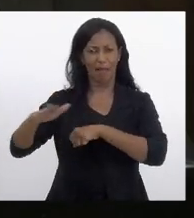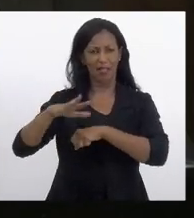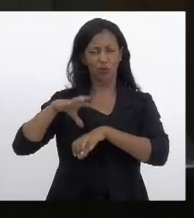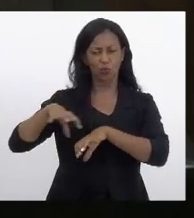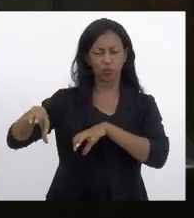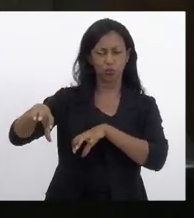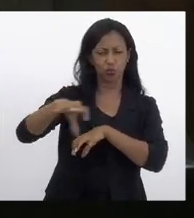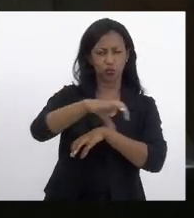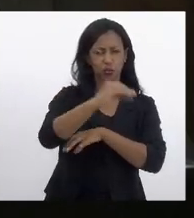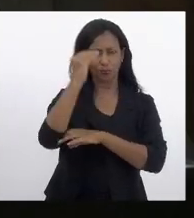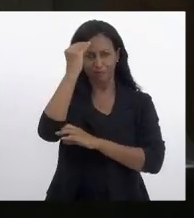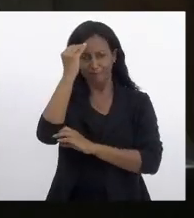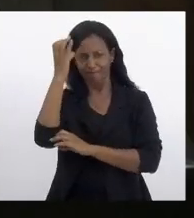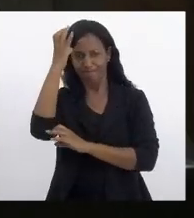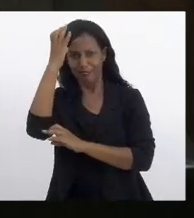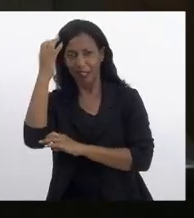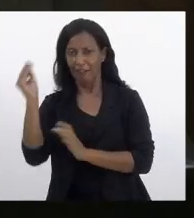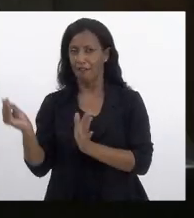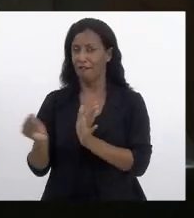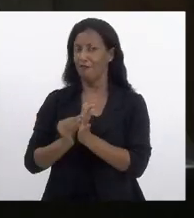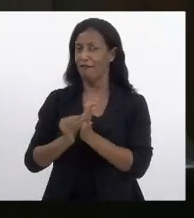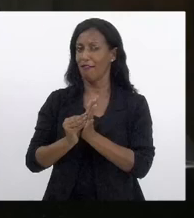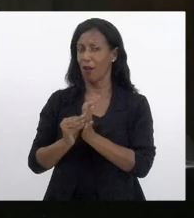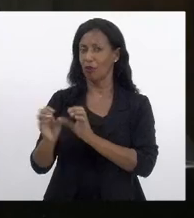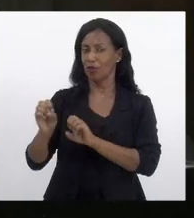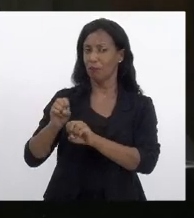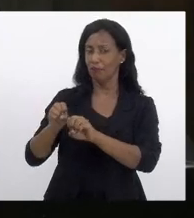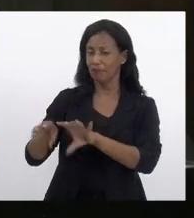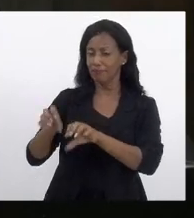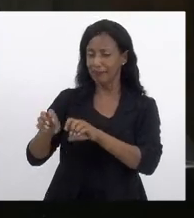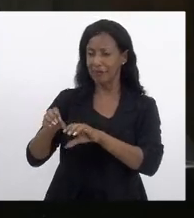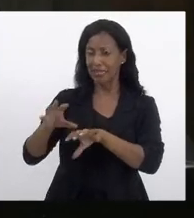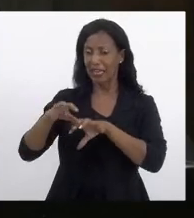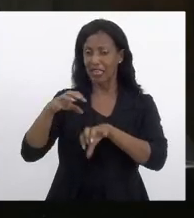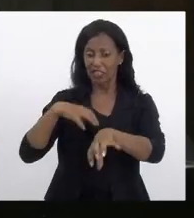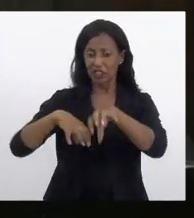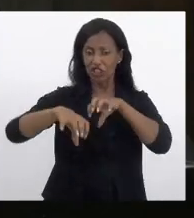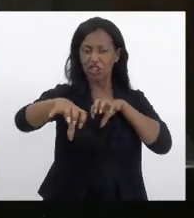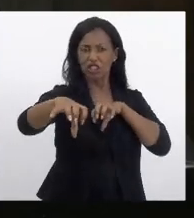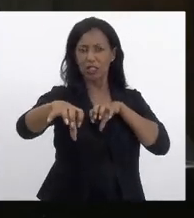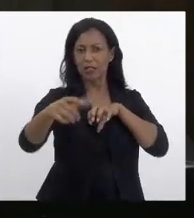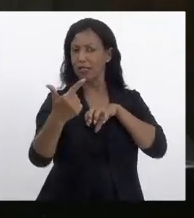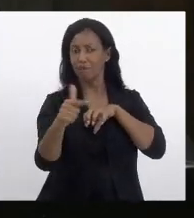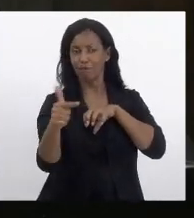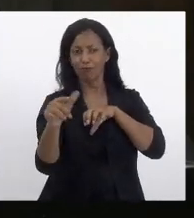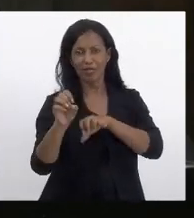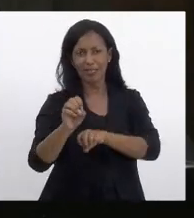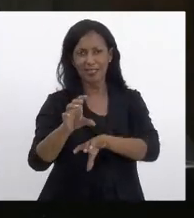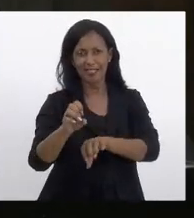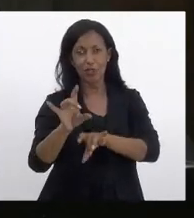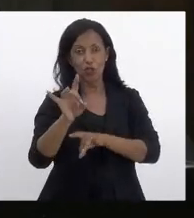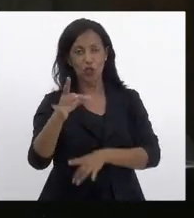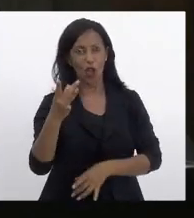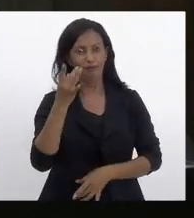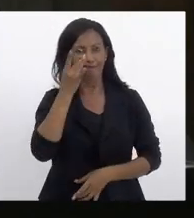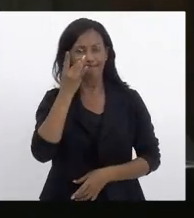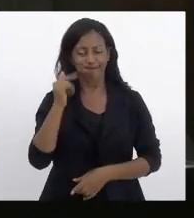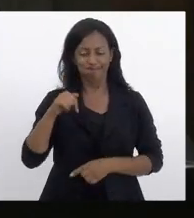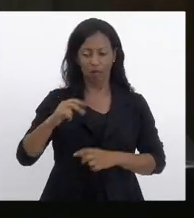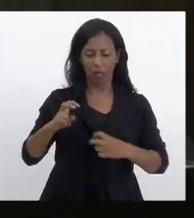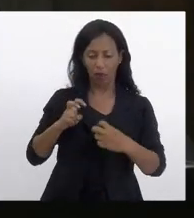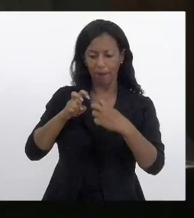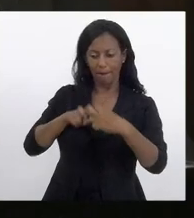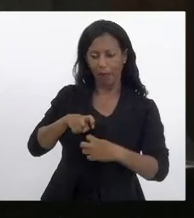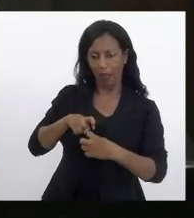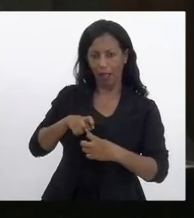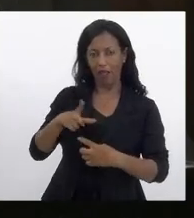áreas do conhecimento não preparam professores para o ensino à distância, para o ensino remoto, preparam para as atividades docentes presenciais, tendo